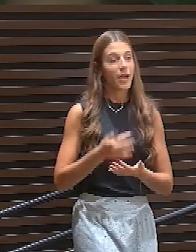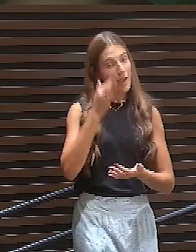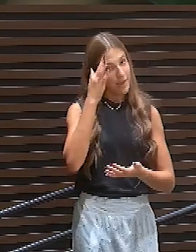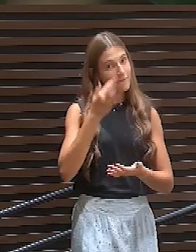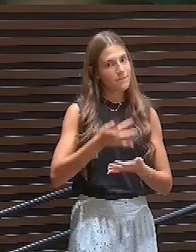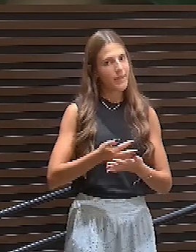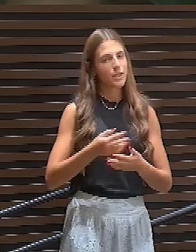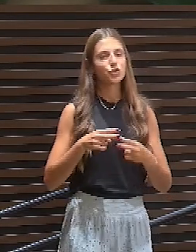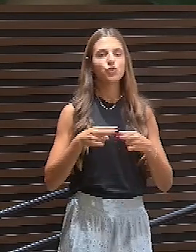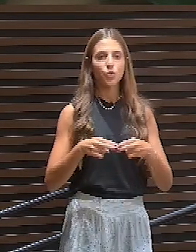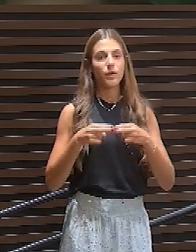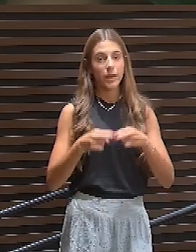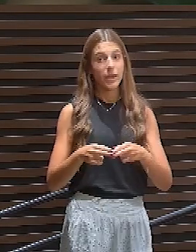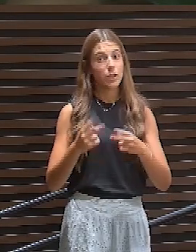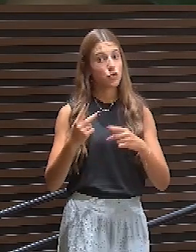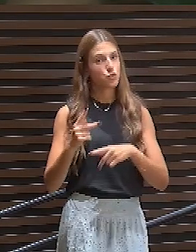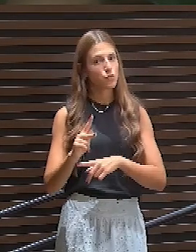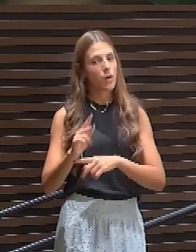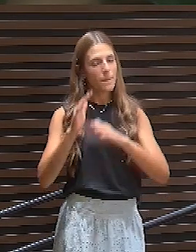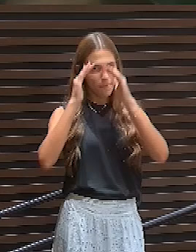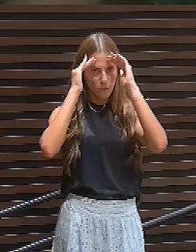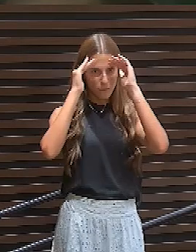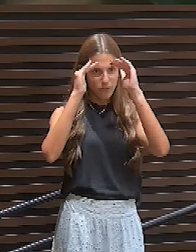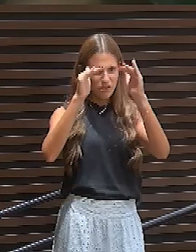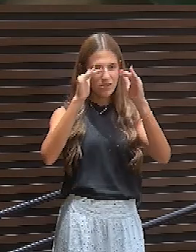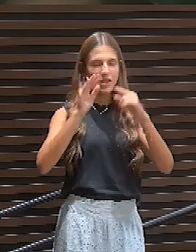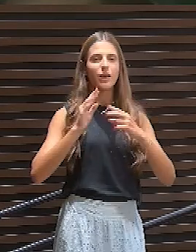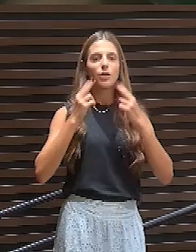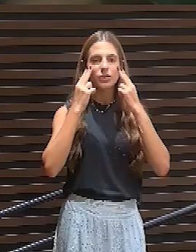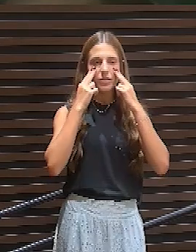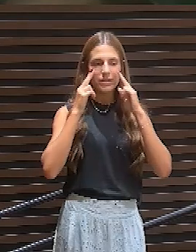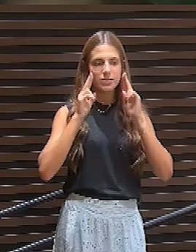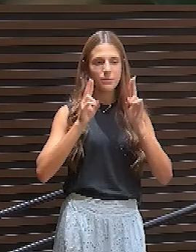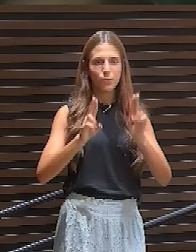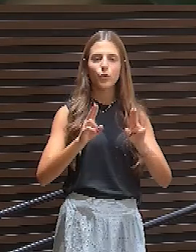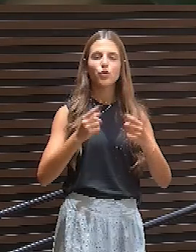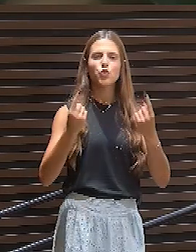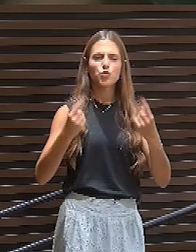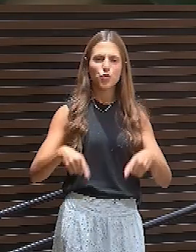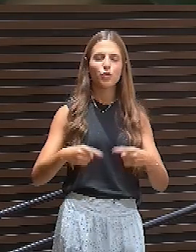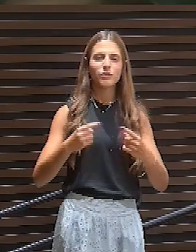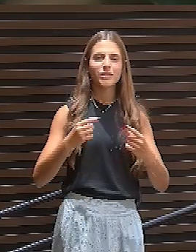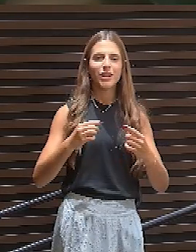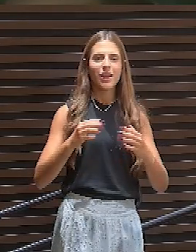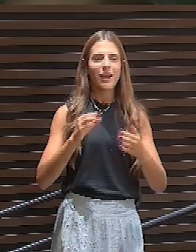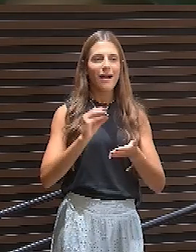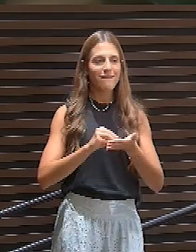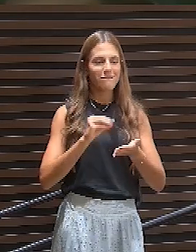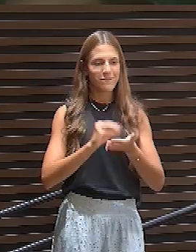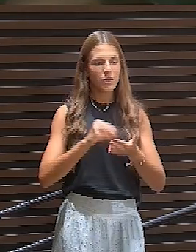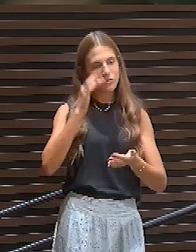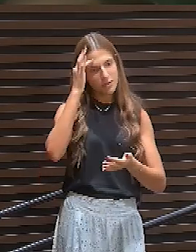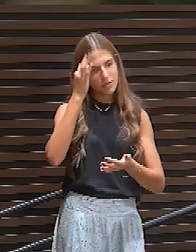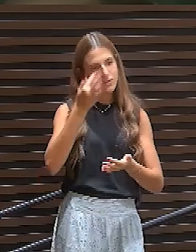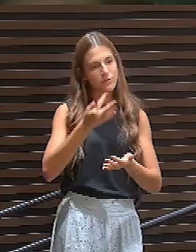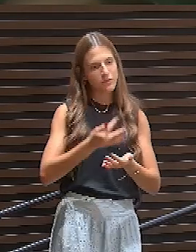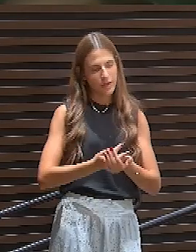e sua obediência eram o testemunho contra a incredulidade e a corrupção de sua geração.